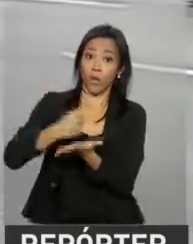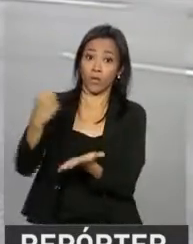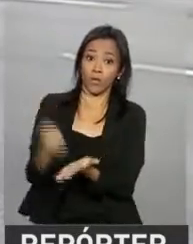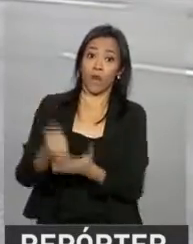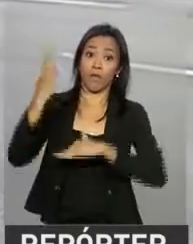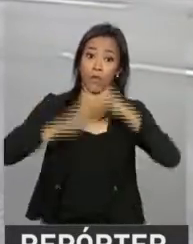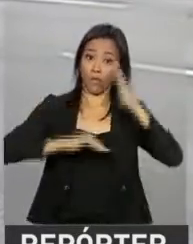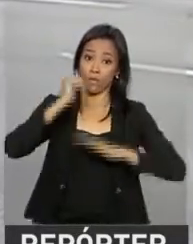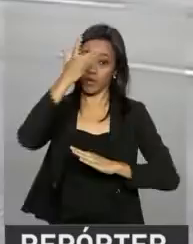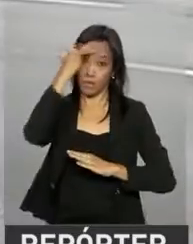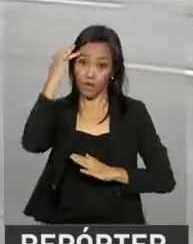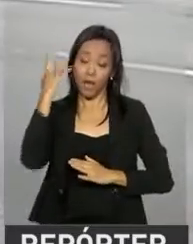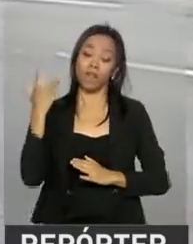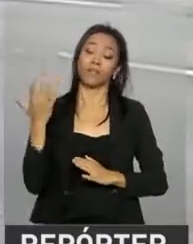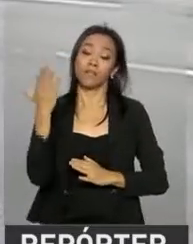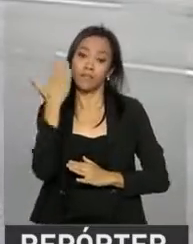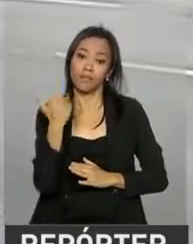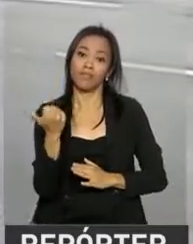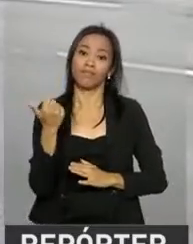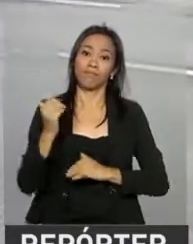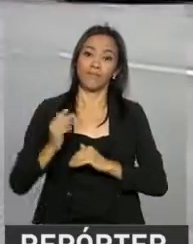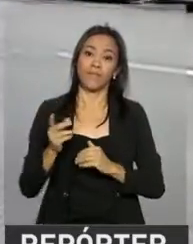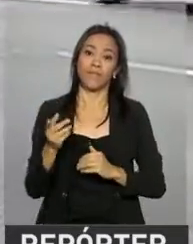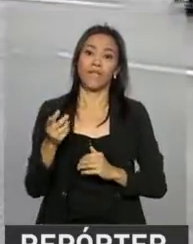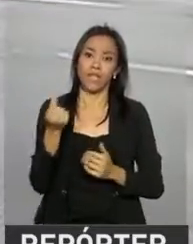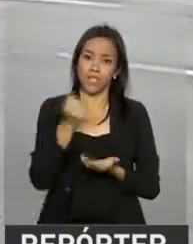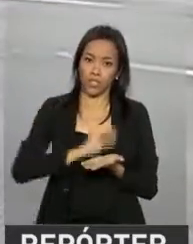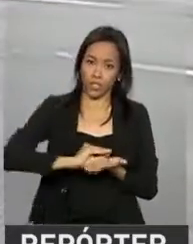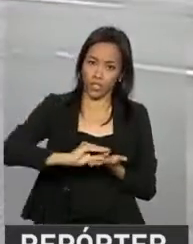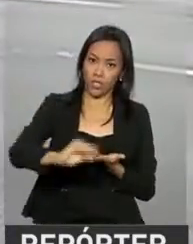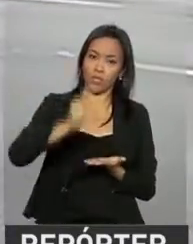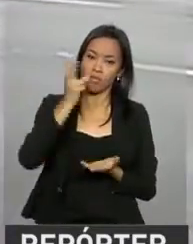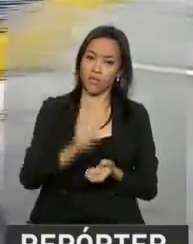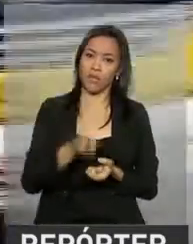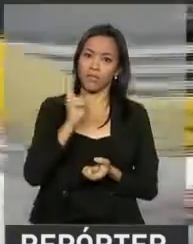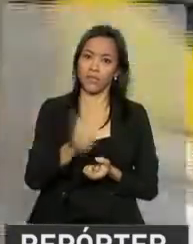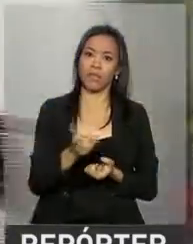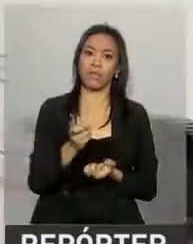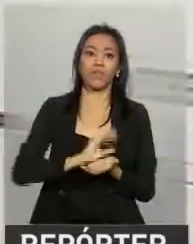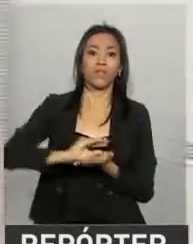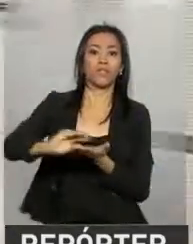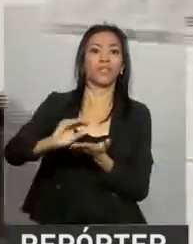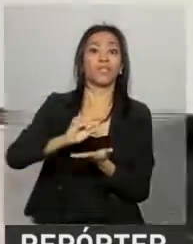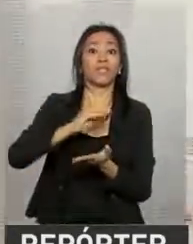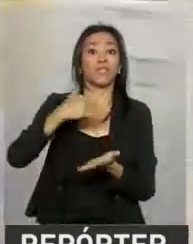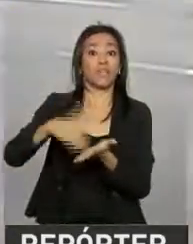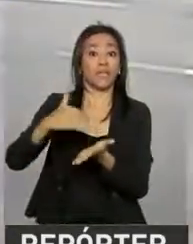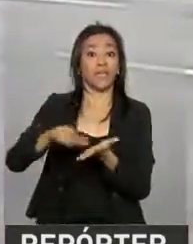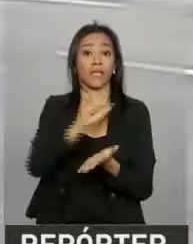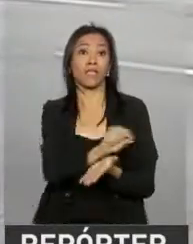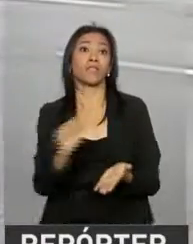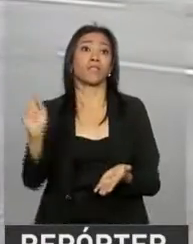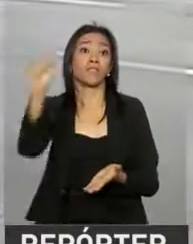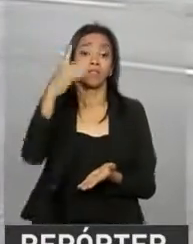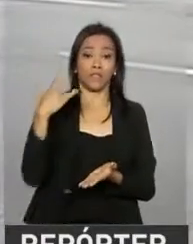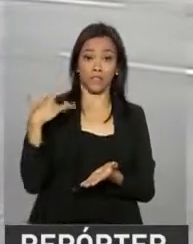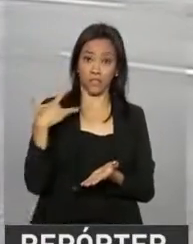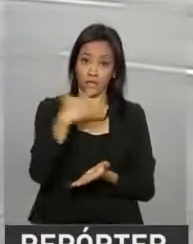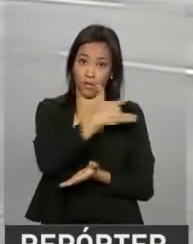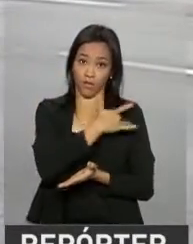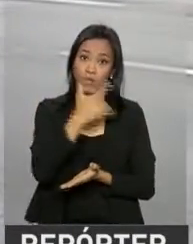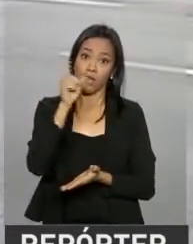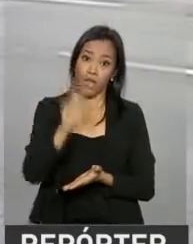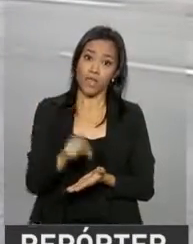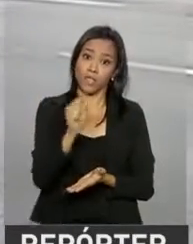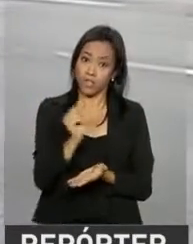um recurso ele é repassado é regularmente para as secretarias municipais hoje o repasse é